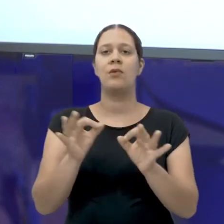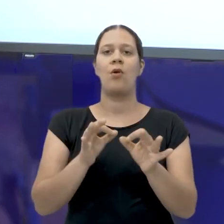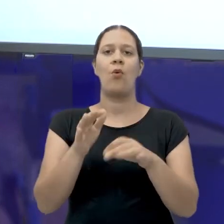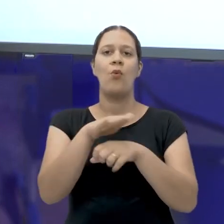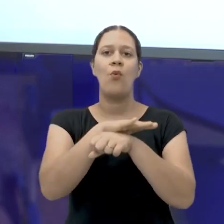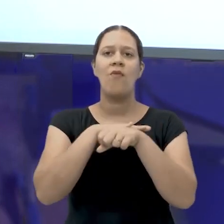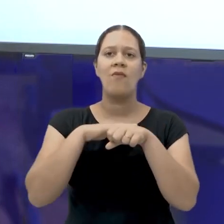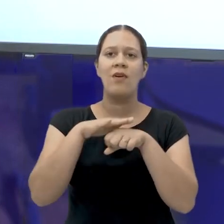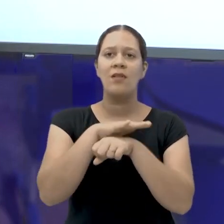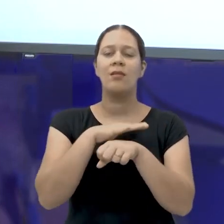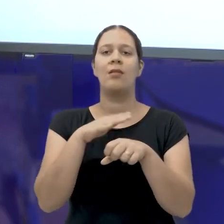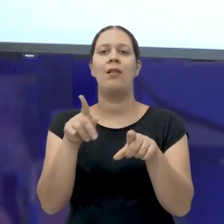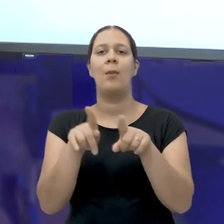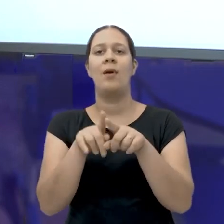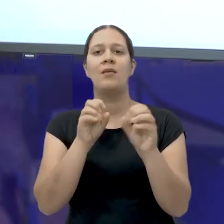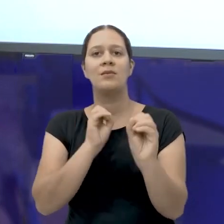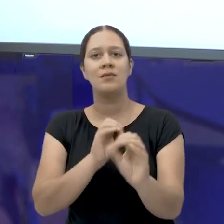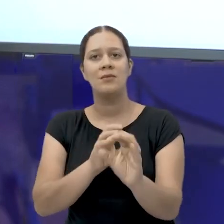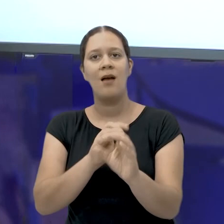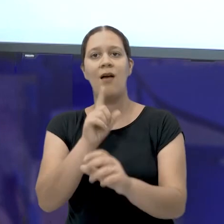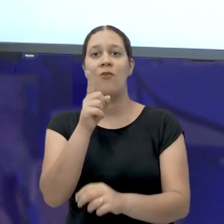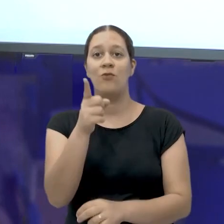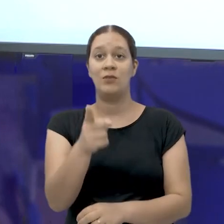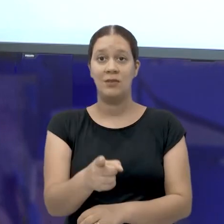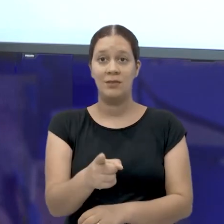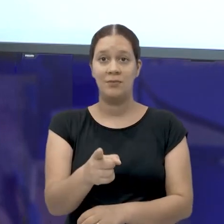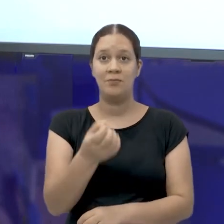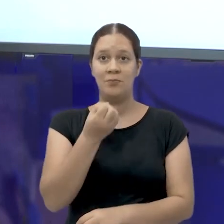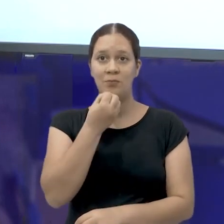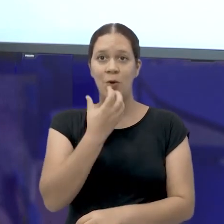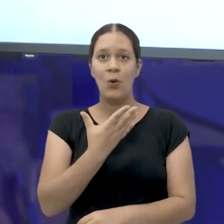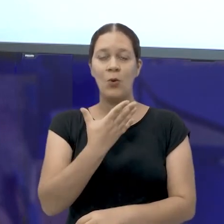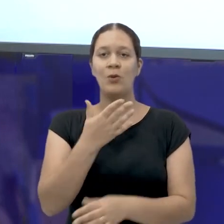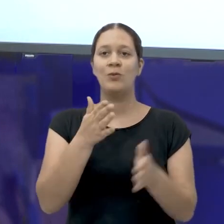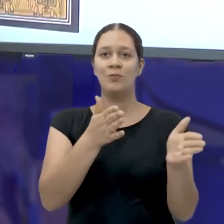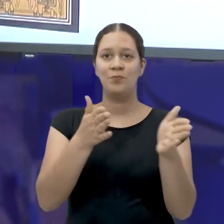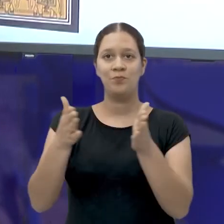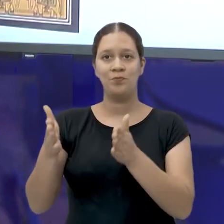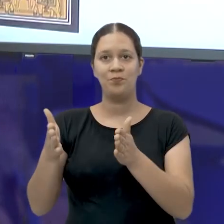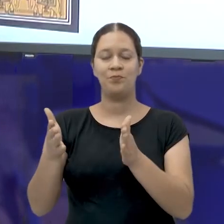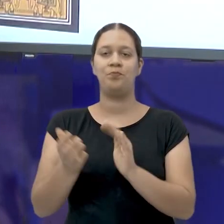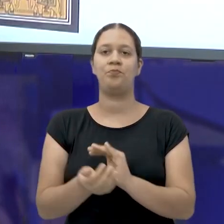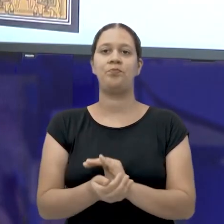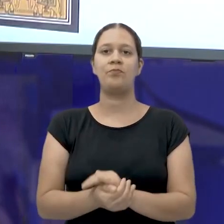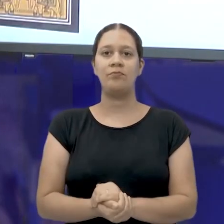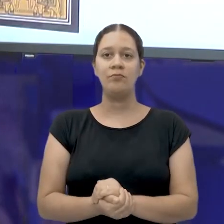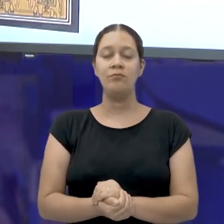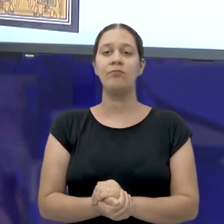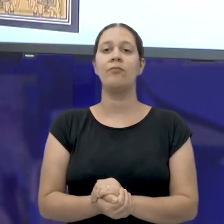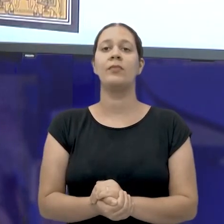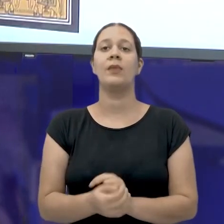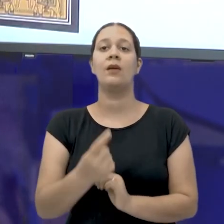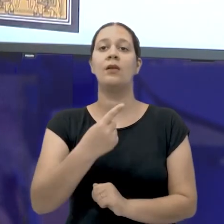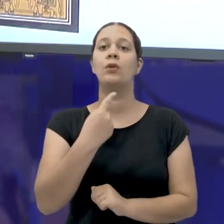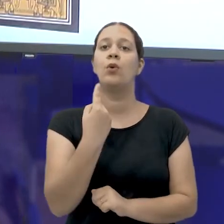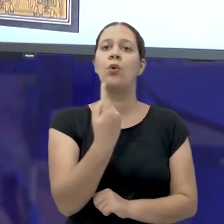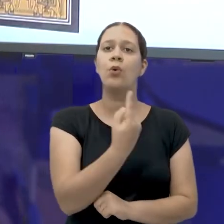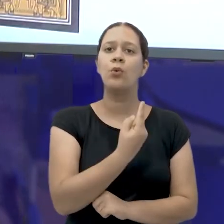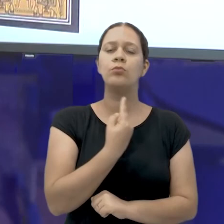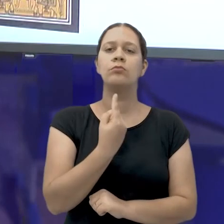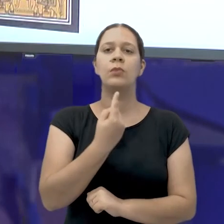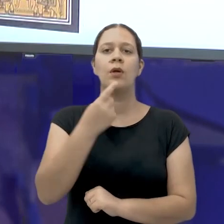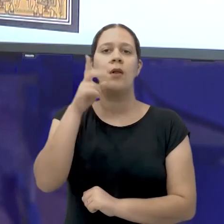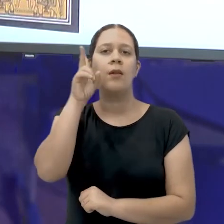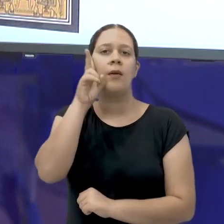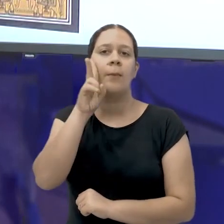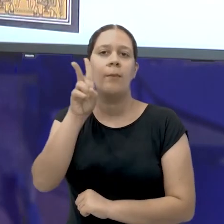para ensinar a você. Tá bom então? Vamos seguir? Vamos lá. Para a gente relembrar, aquecer